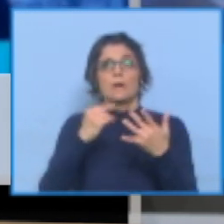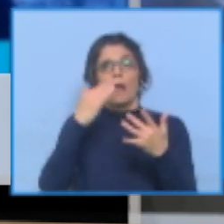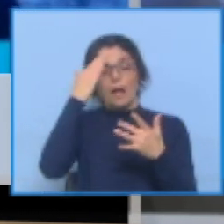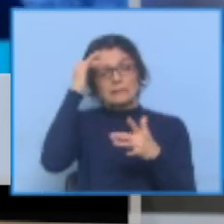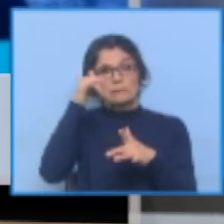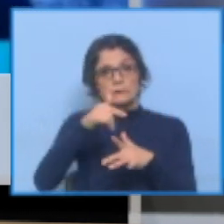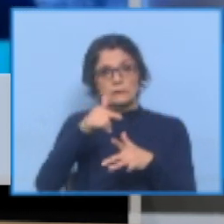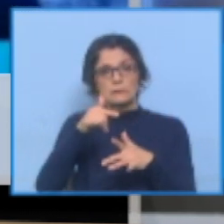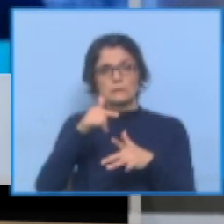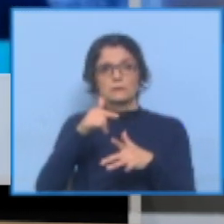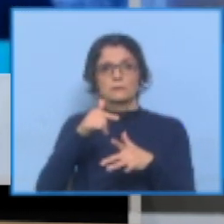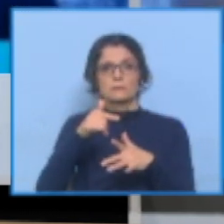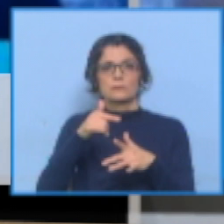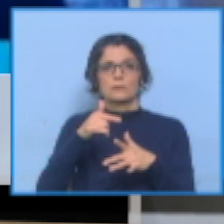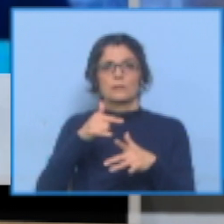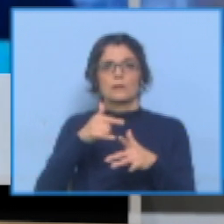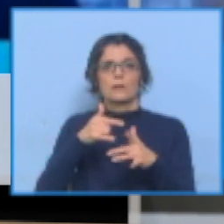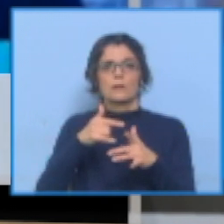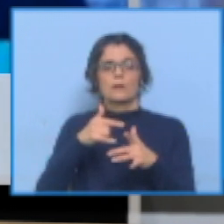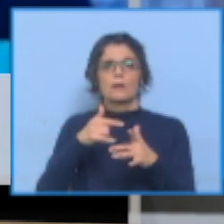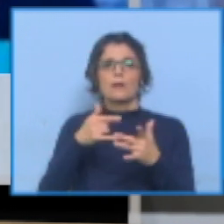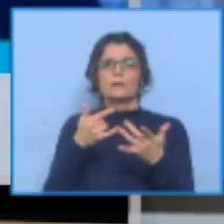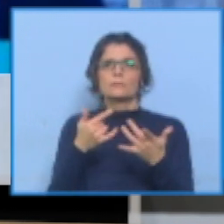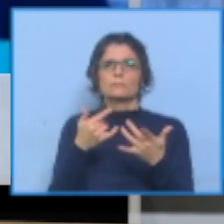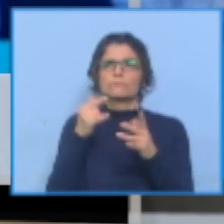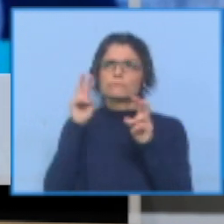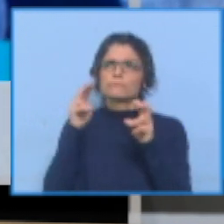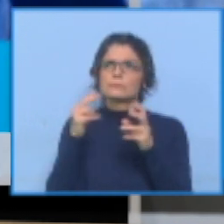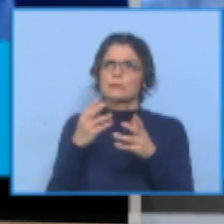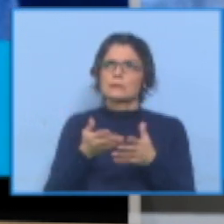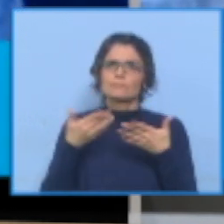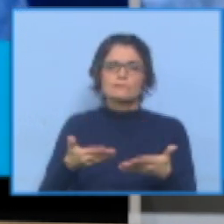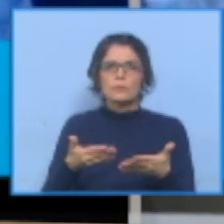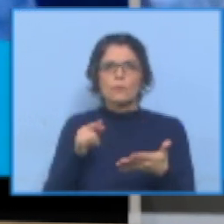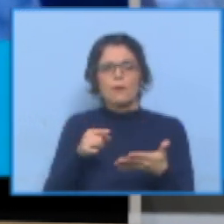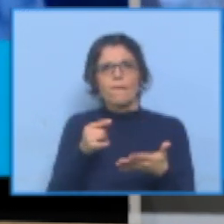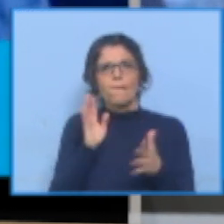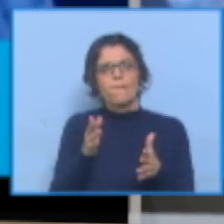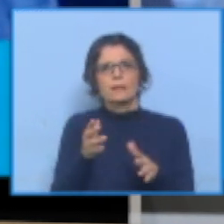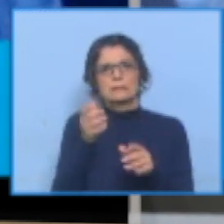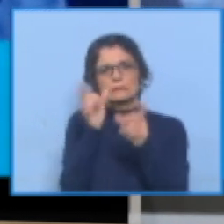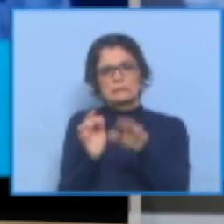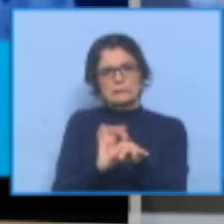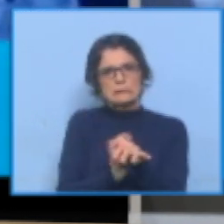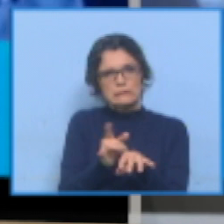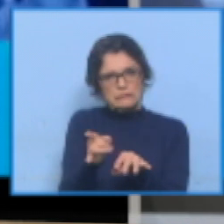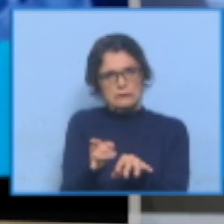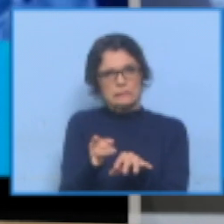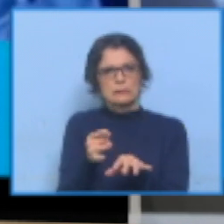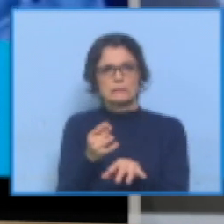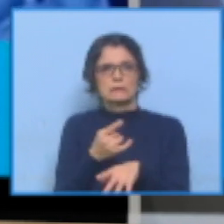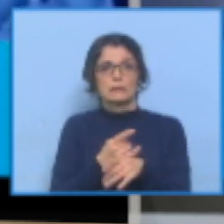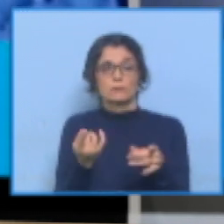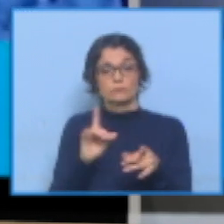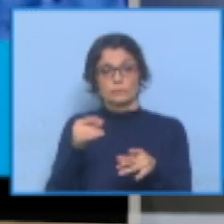muito atual e é preciso de facto consciencializar cada vez mais pessoas para este tema. Também na sequência de termos